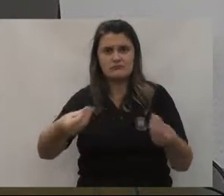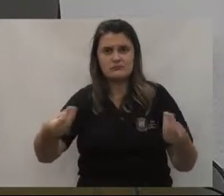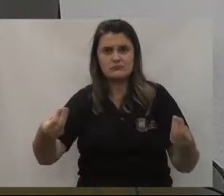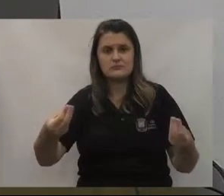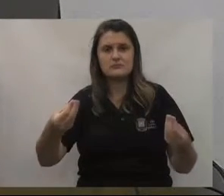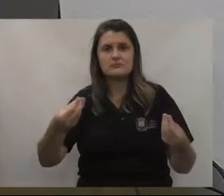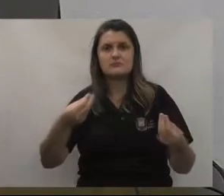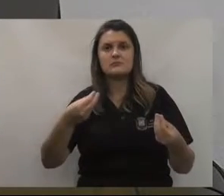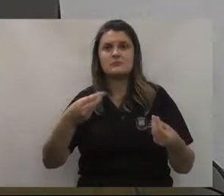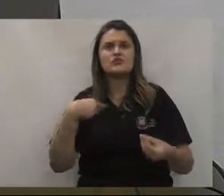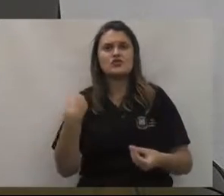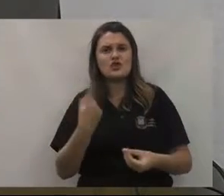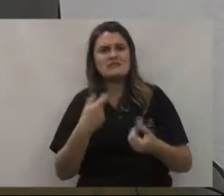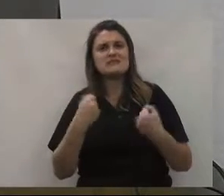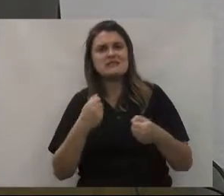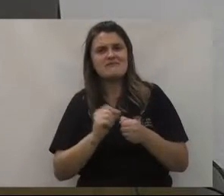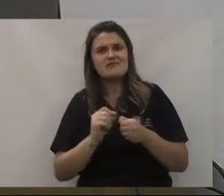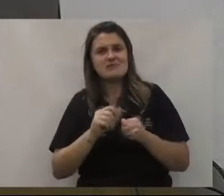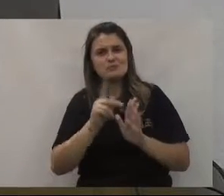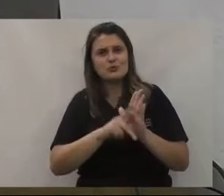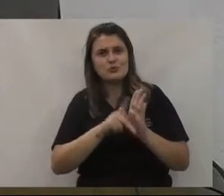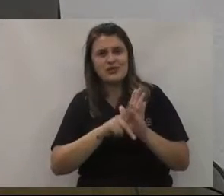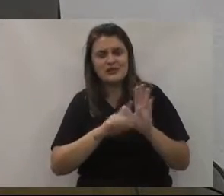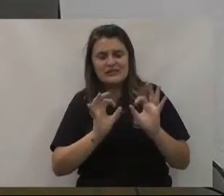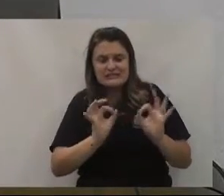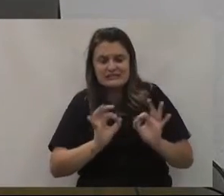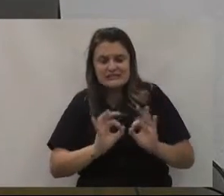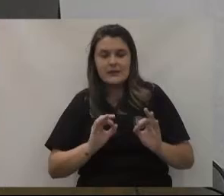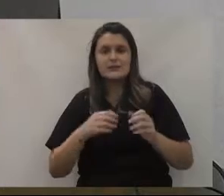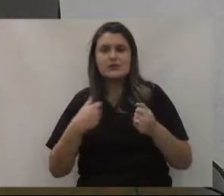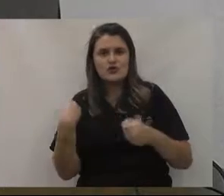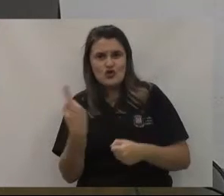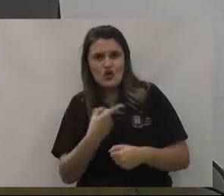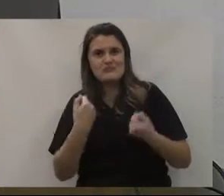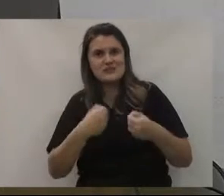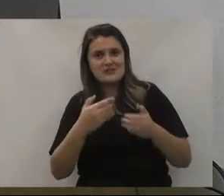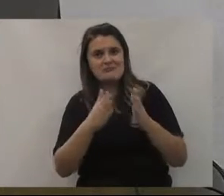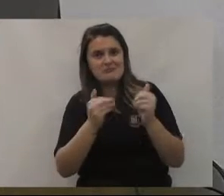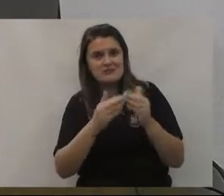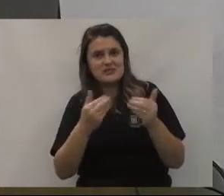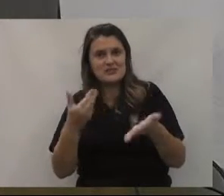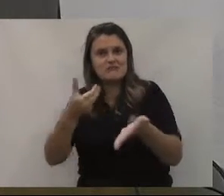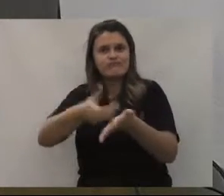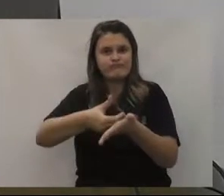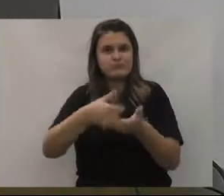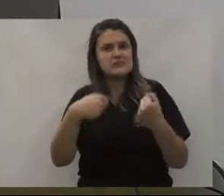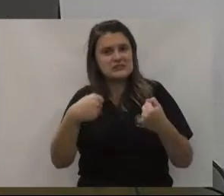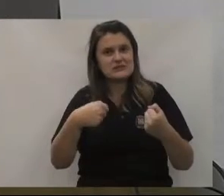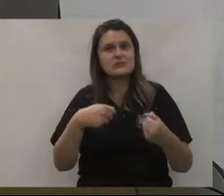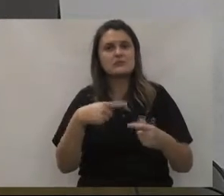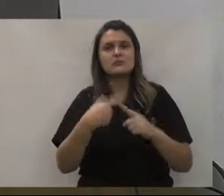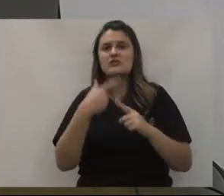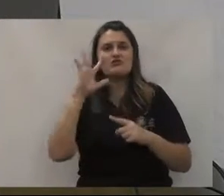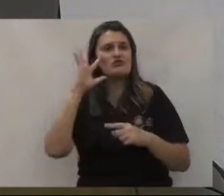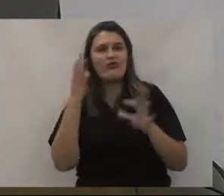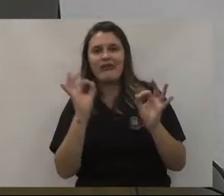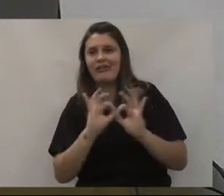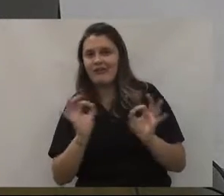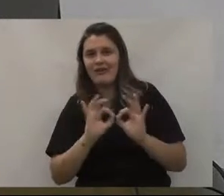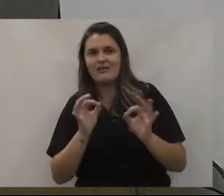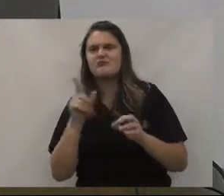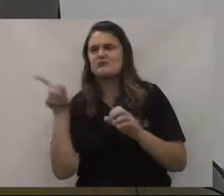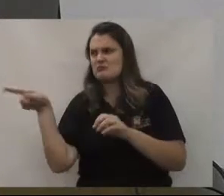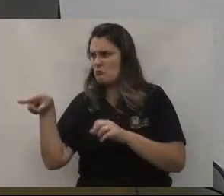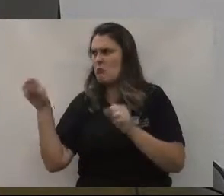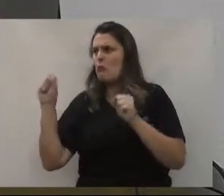Então, e a gente precisa fazer o projeto, deixar um projeto pronto para pedir essa verba, senão não resolve nada. Não resolve ninguém. Os senhores podem ir a Curitiba